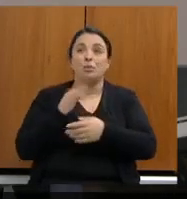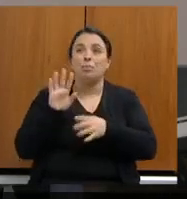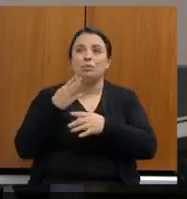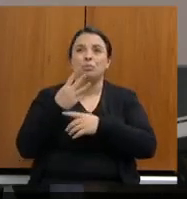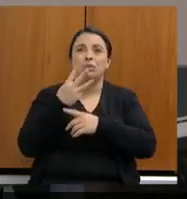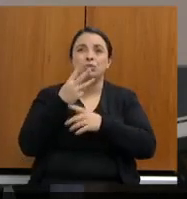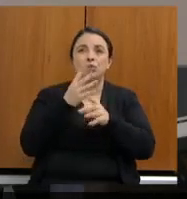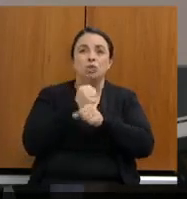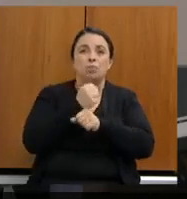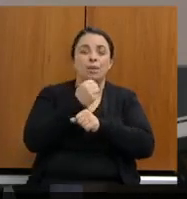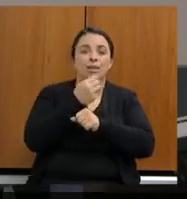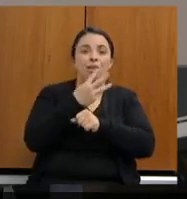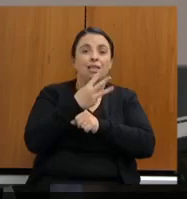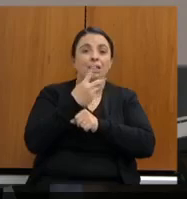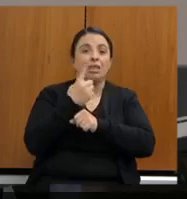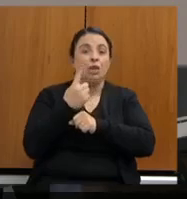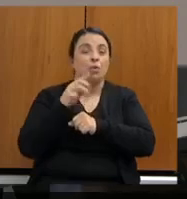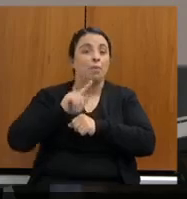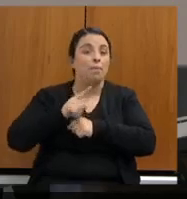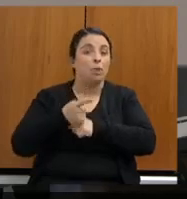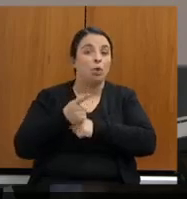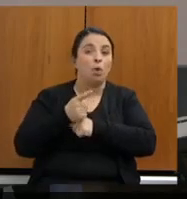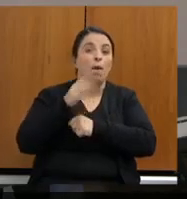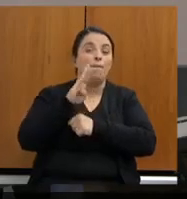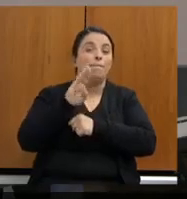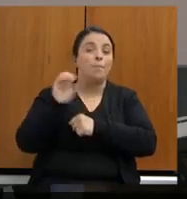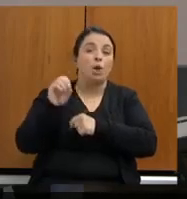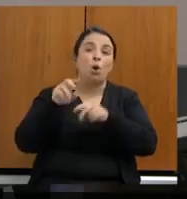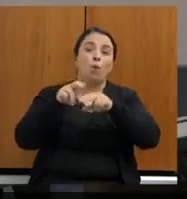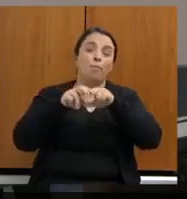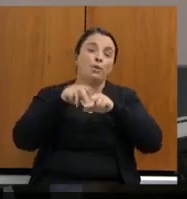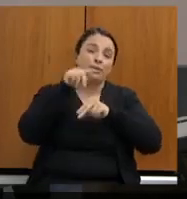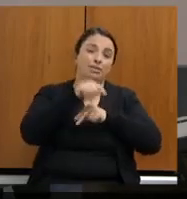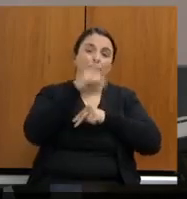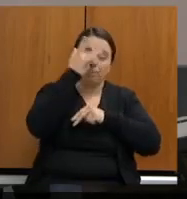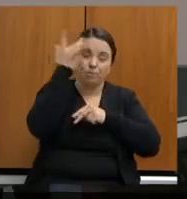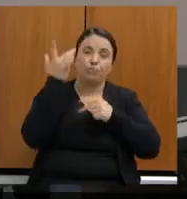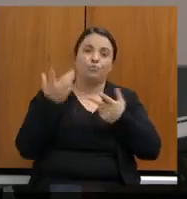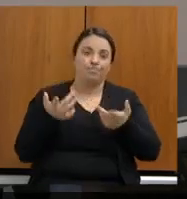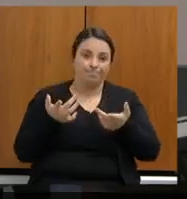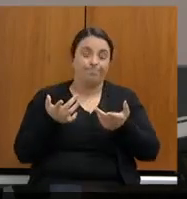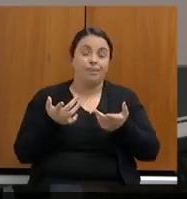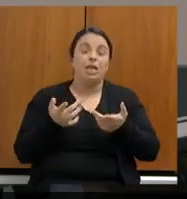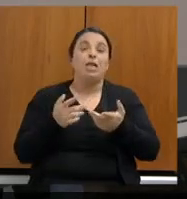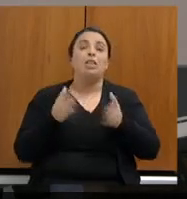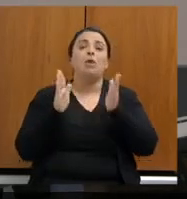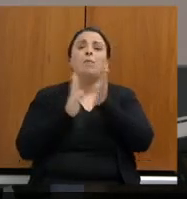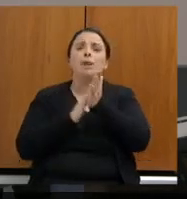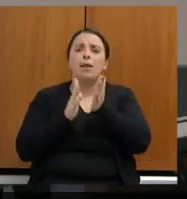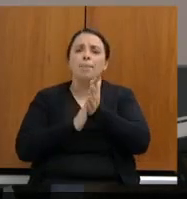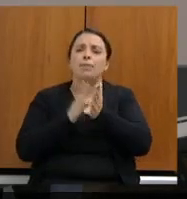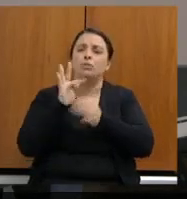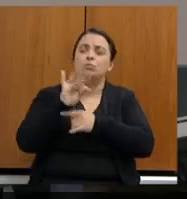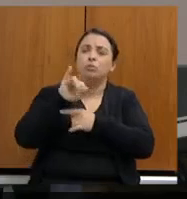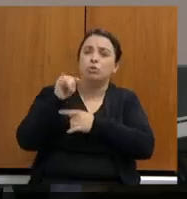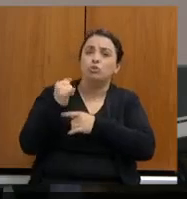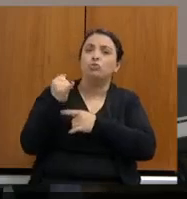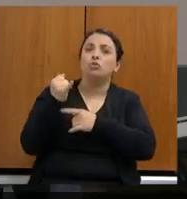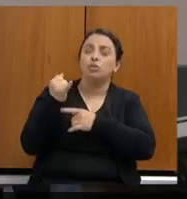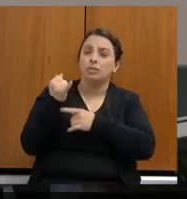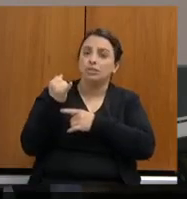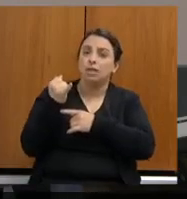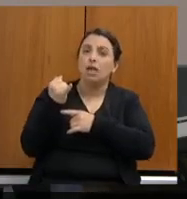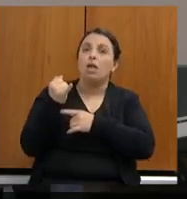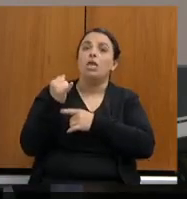soltos então a gente questionando Aqui fica o Parabéns ao Tribunal de Justiça que entendeu Nossa colocação em março desse ano mesmo